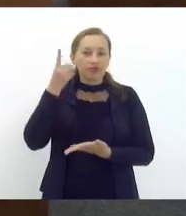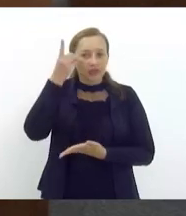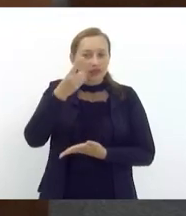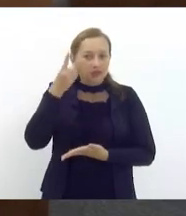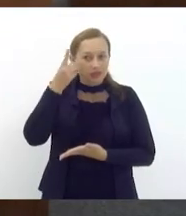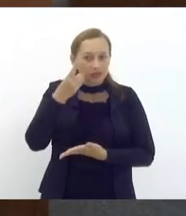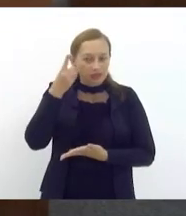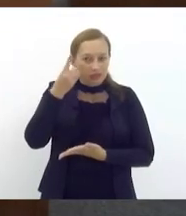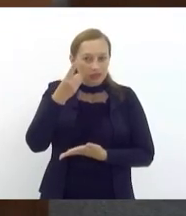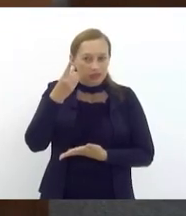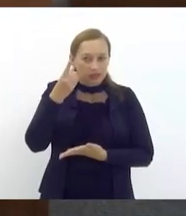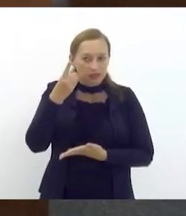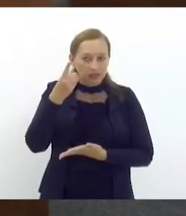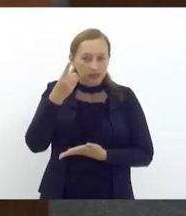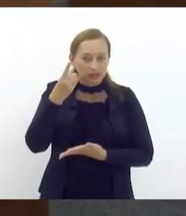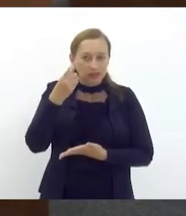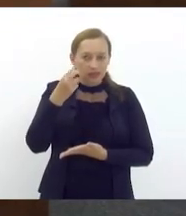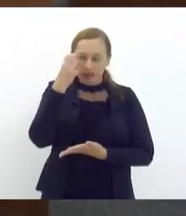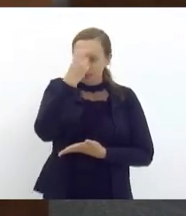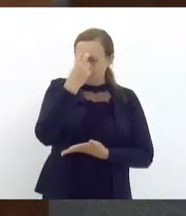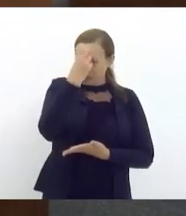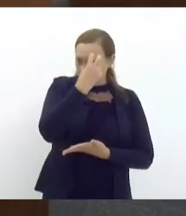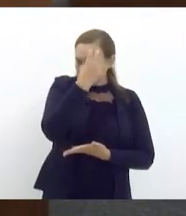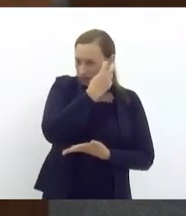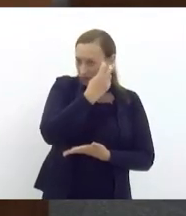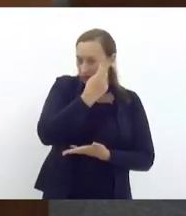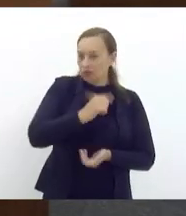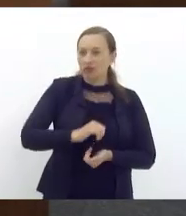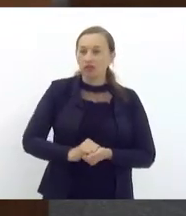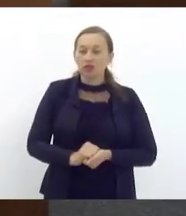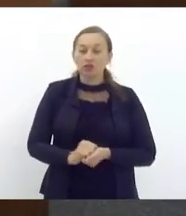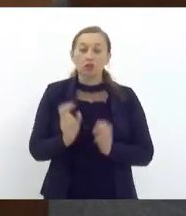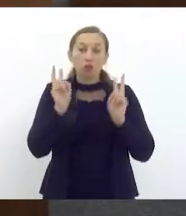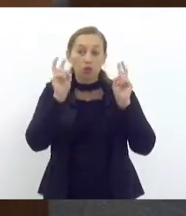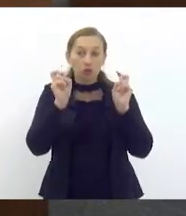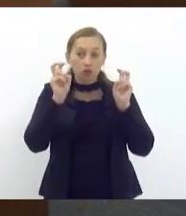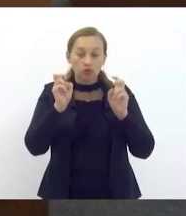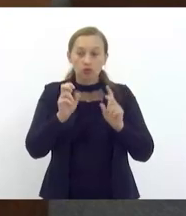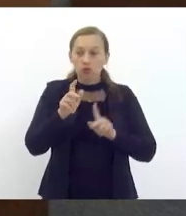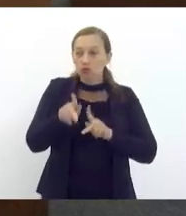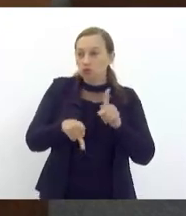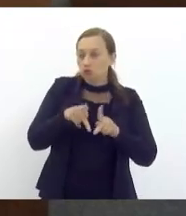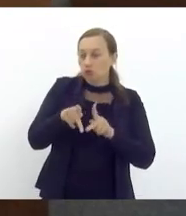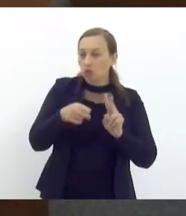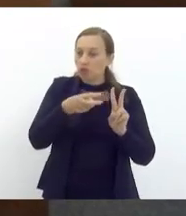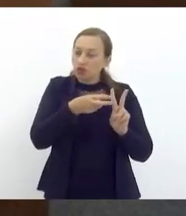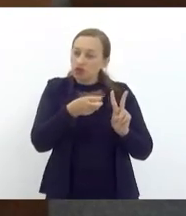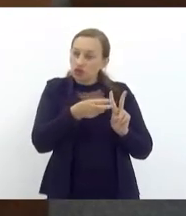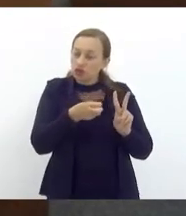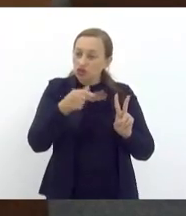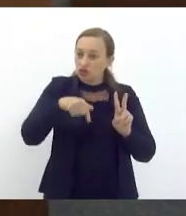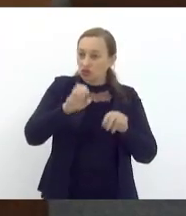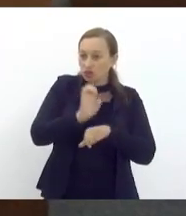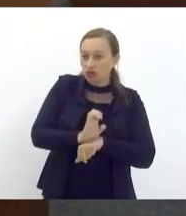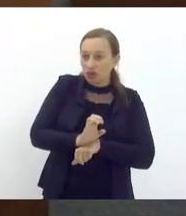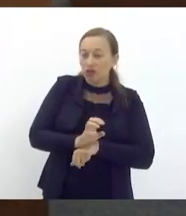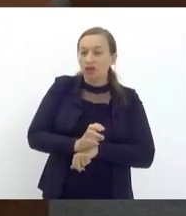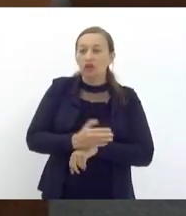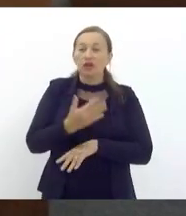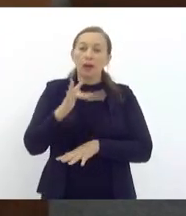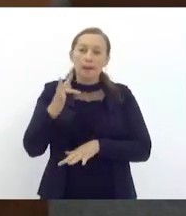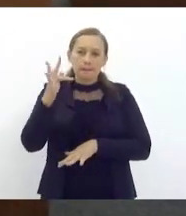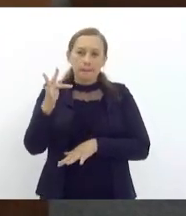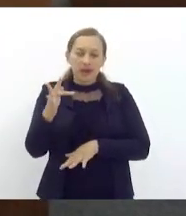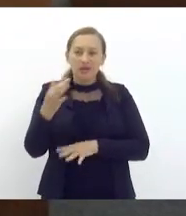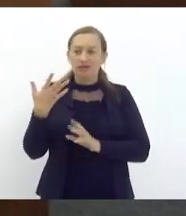entrega Verônica Lima sobre a questão dos povos indígenas aqui no estado ia fazer uma